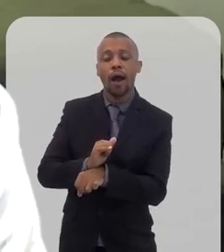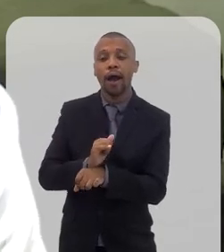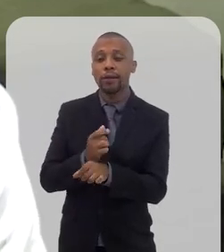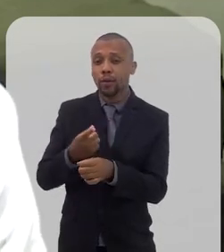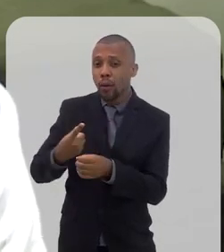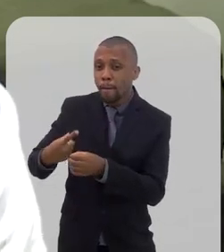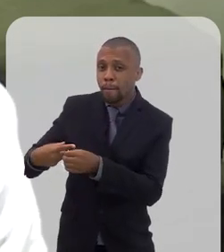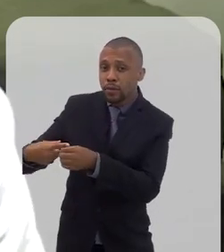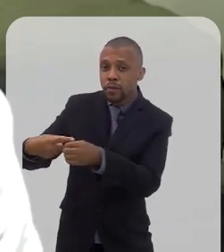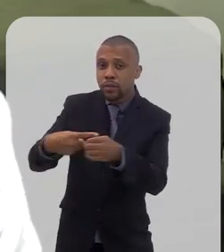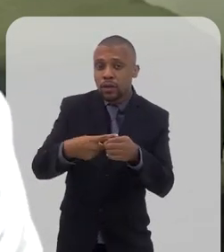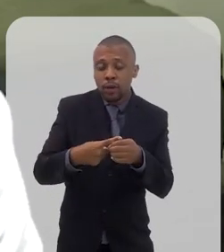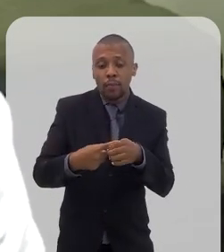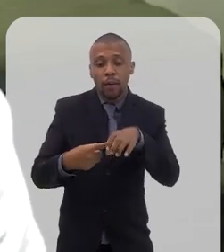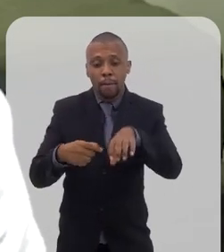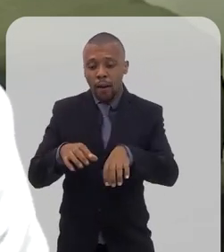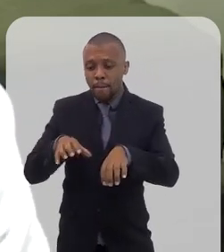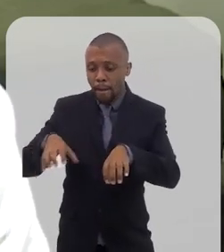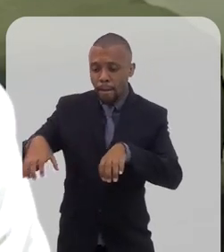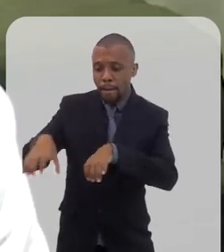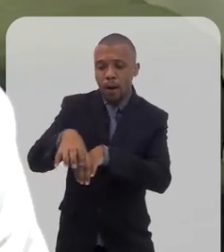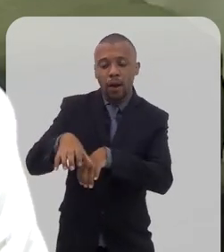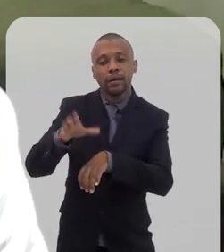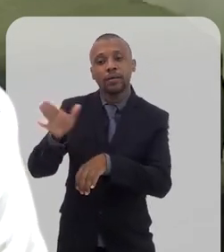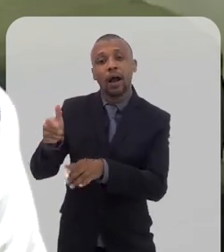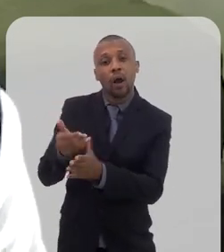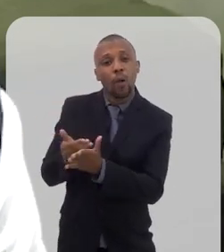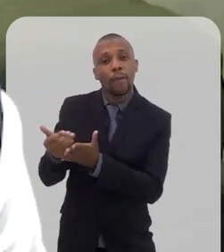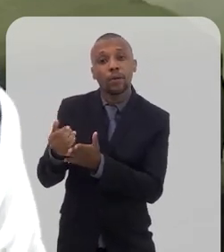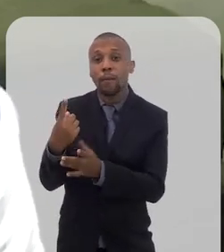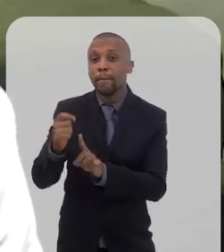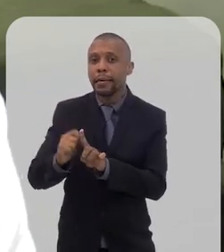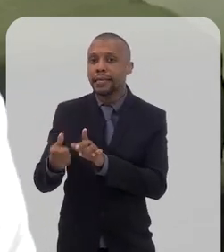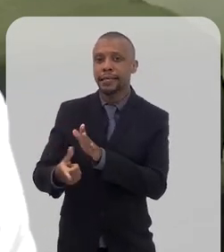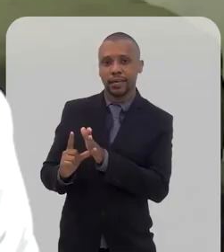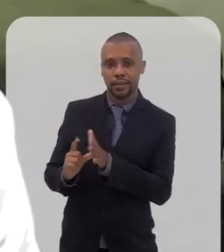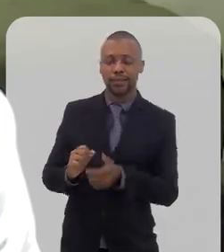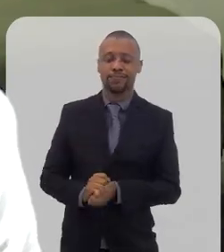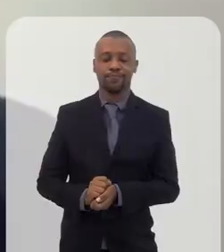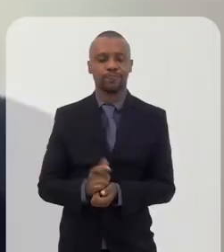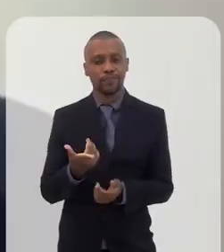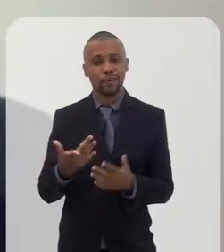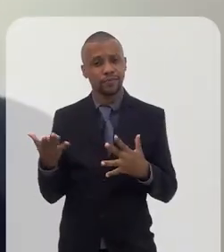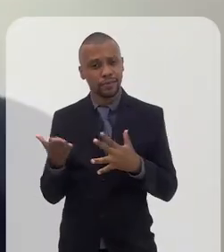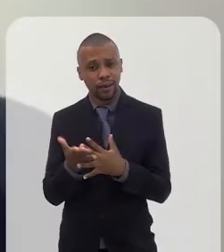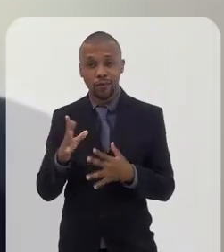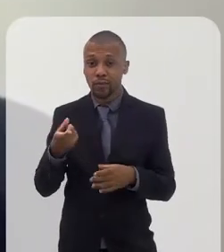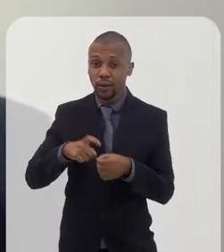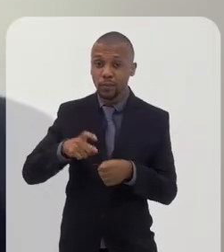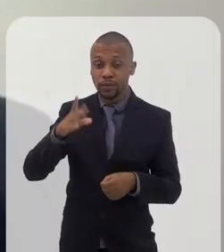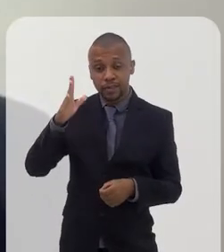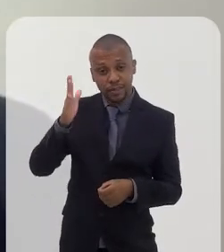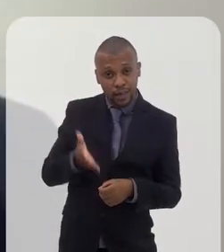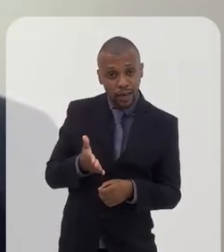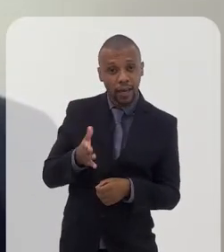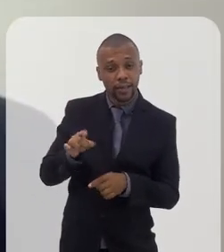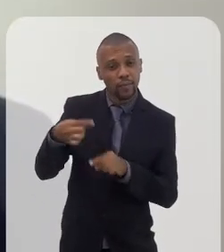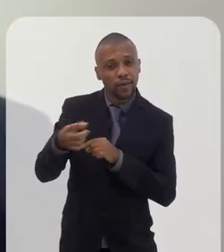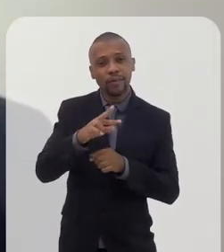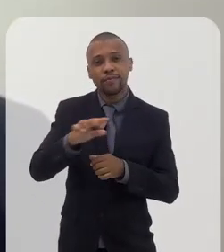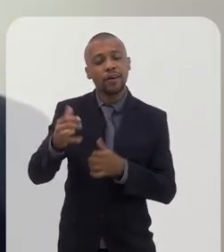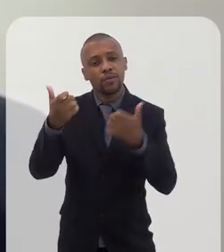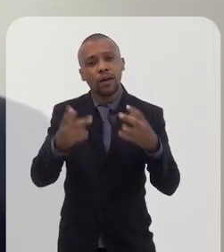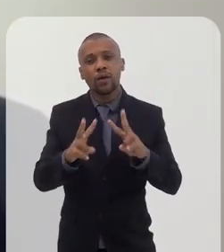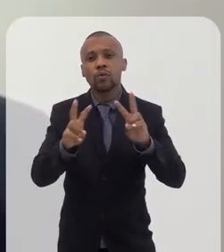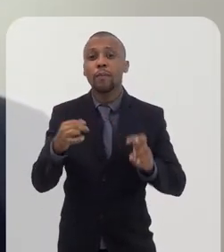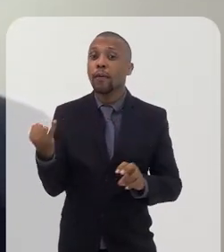dos logradouros e das faces de quadra, e ela já vai a campo um mês antes. A gente vai fazer um rápido intervalo e voltamos já. E vamos falar no próximo